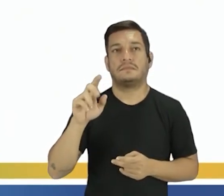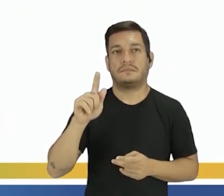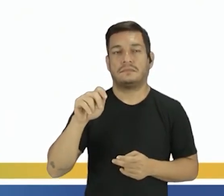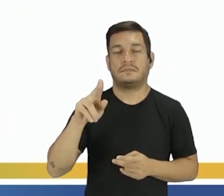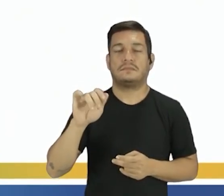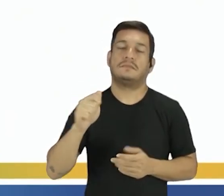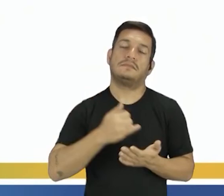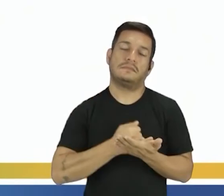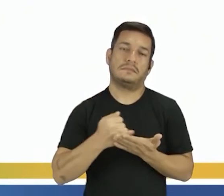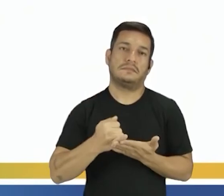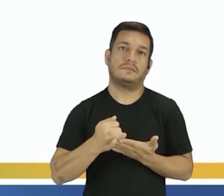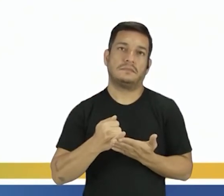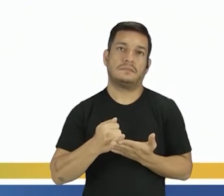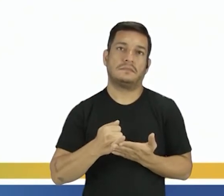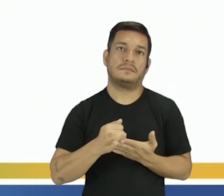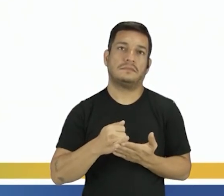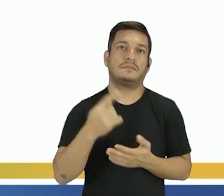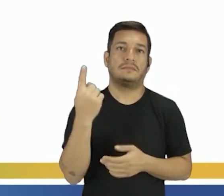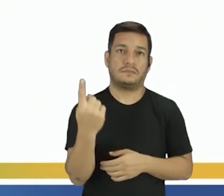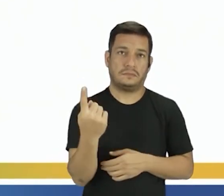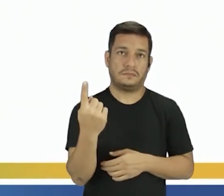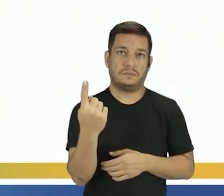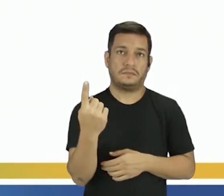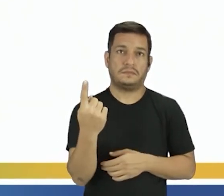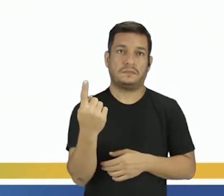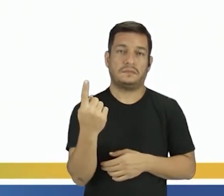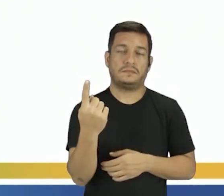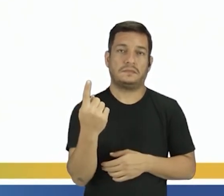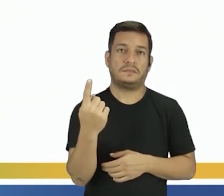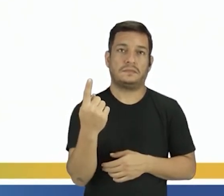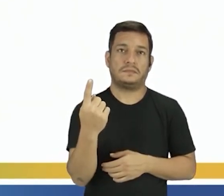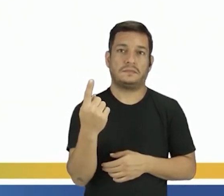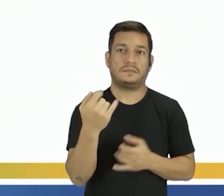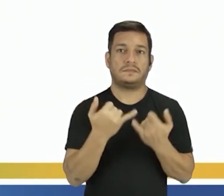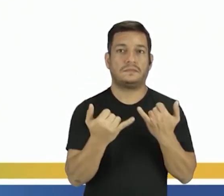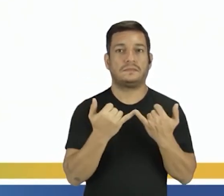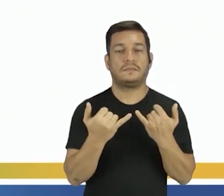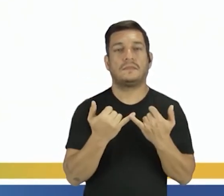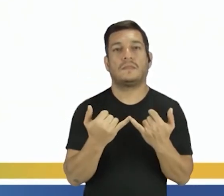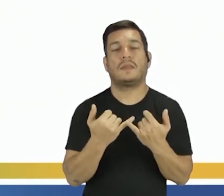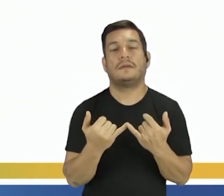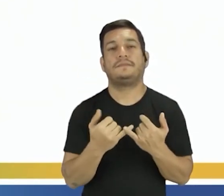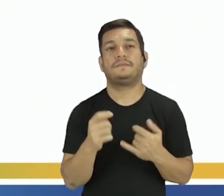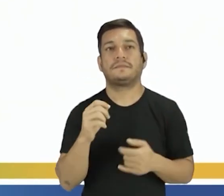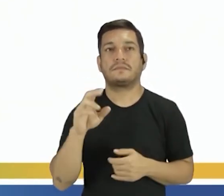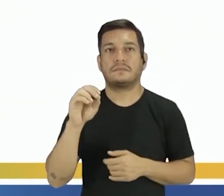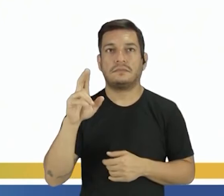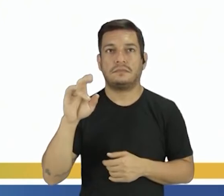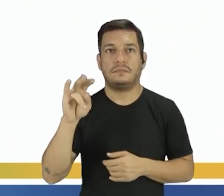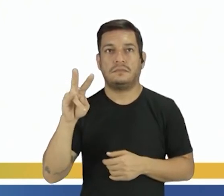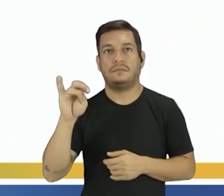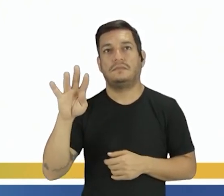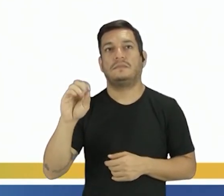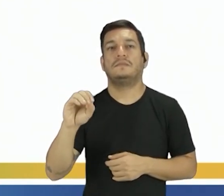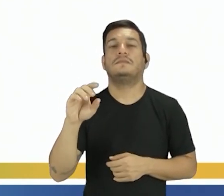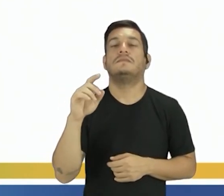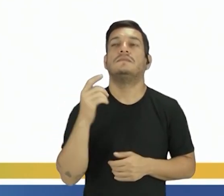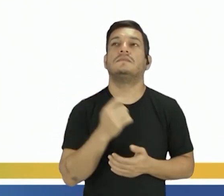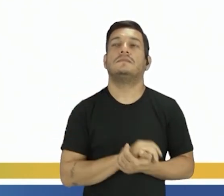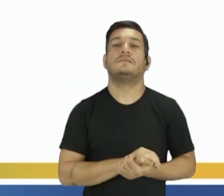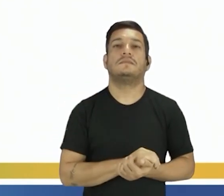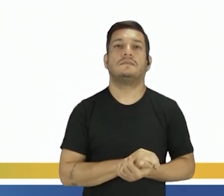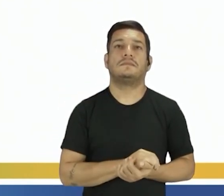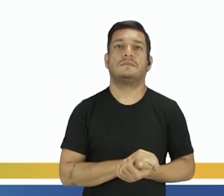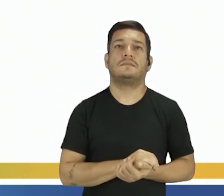o inicial. Espermatócito 1, exatamente parecido com oócito 1, parecido com